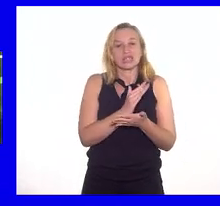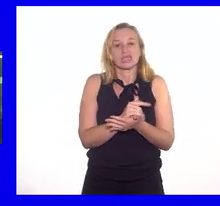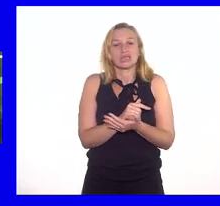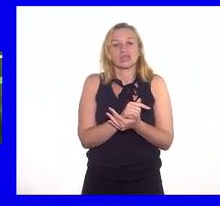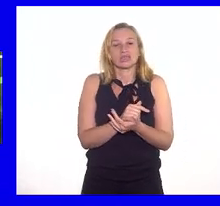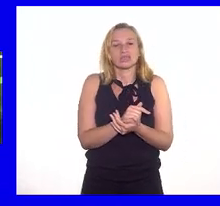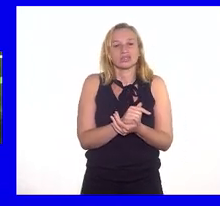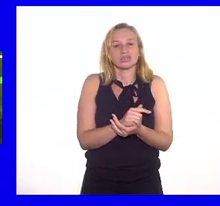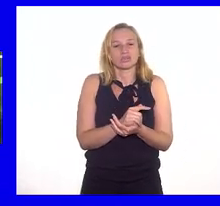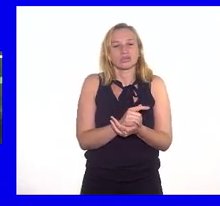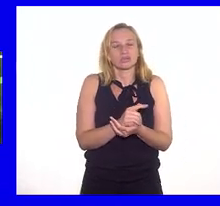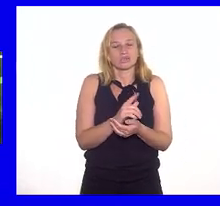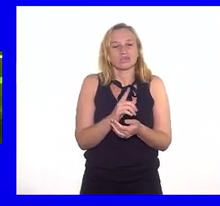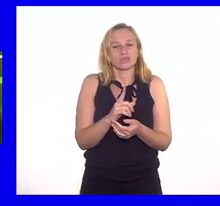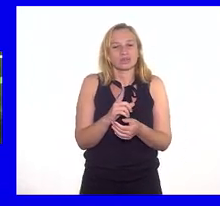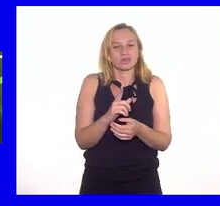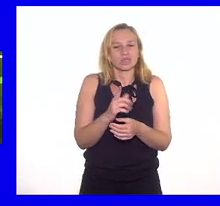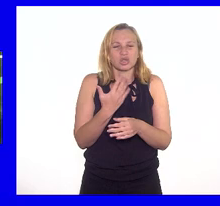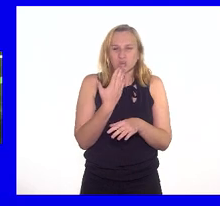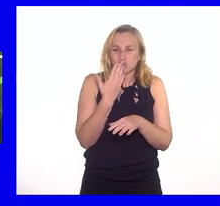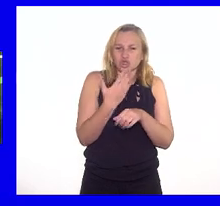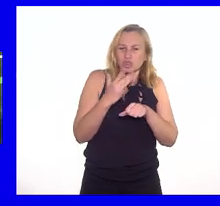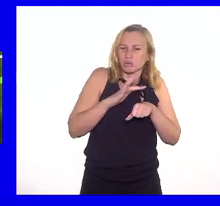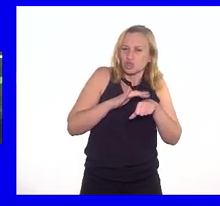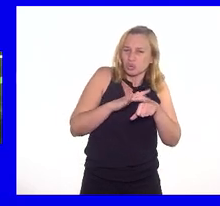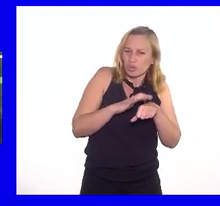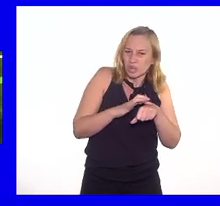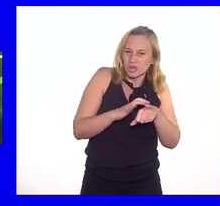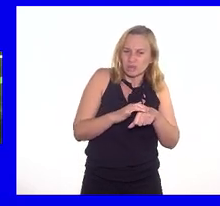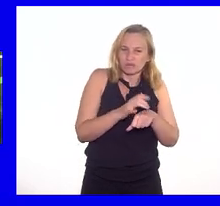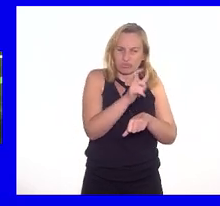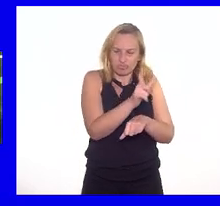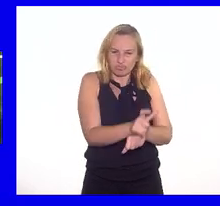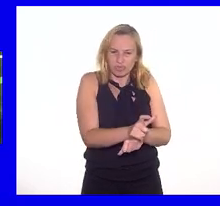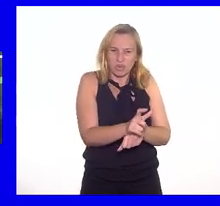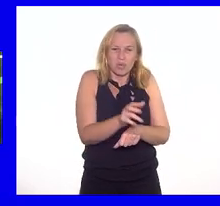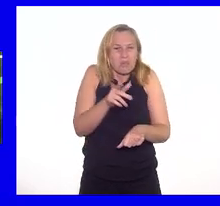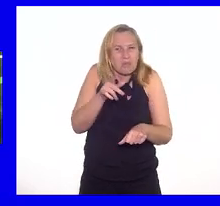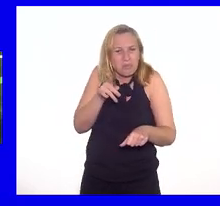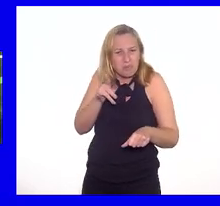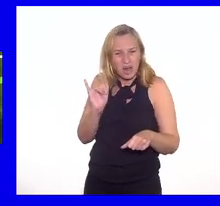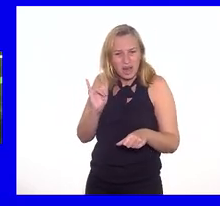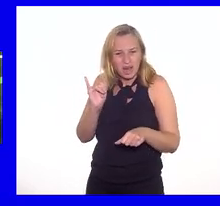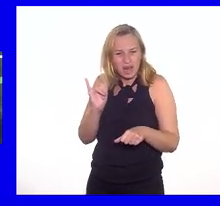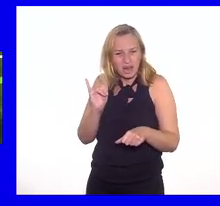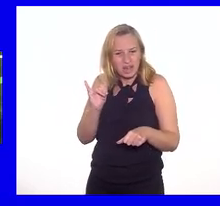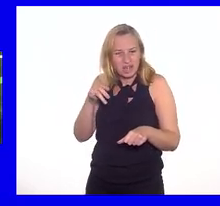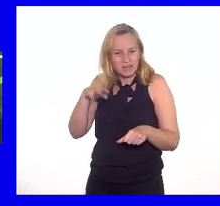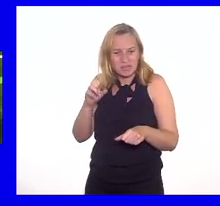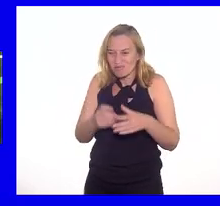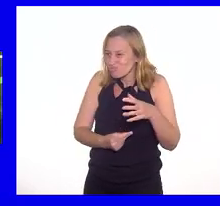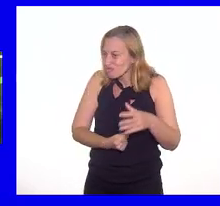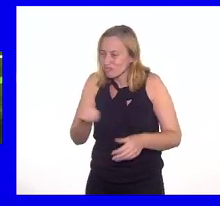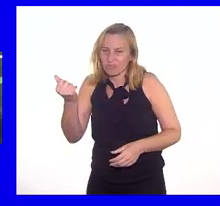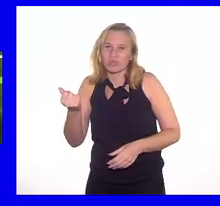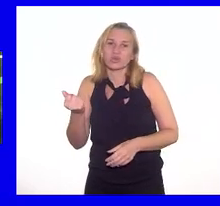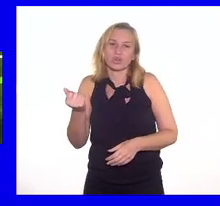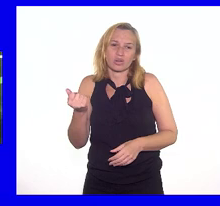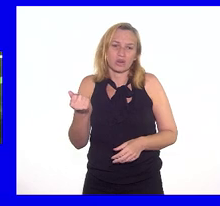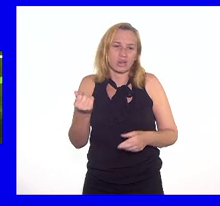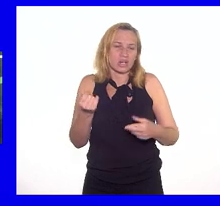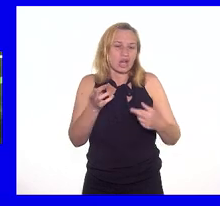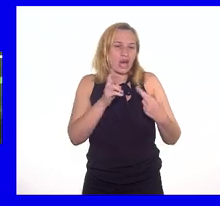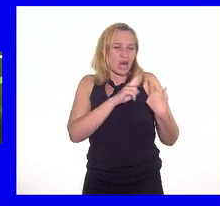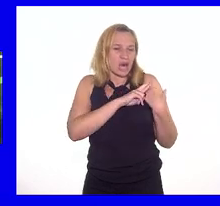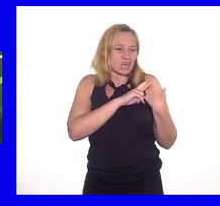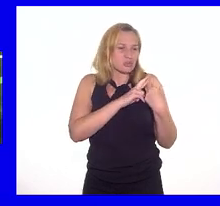onde é diagnosticado algum tipo de doença rara, os pais metem o pé. E a responsabilidade